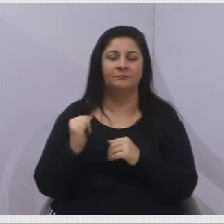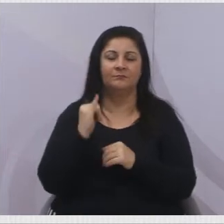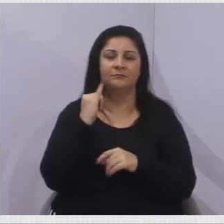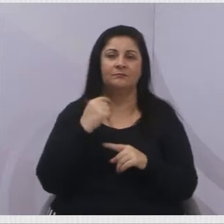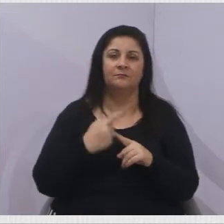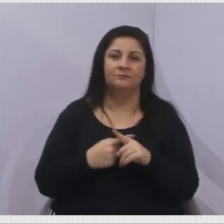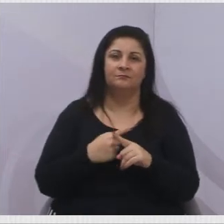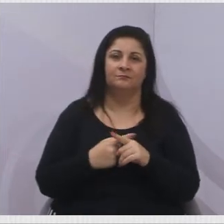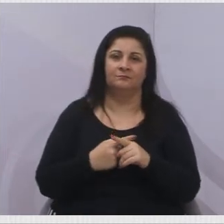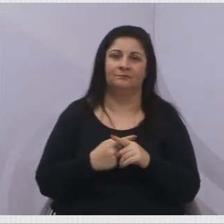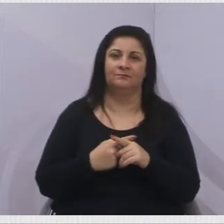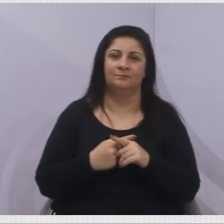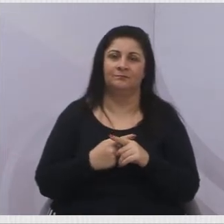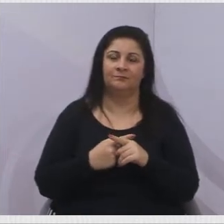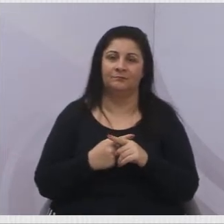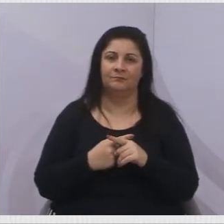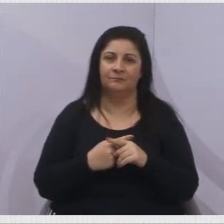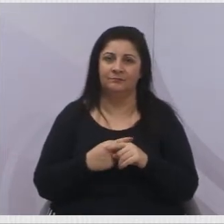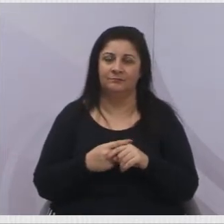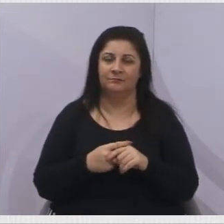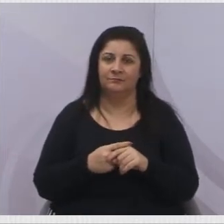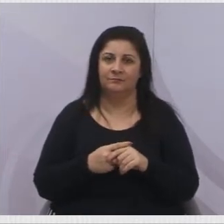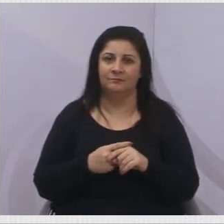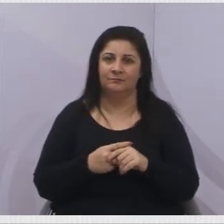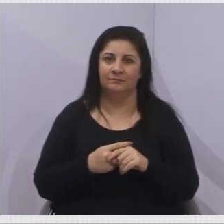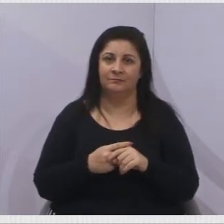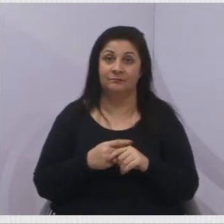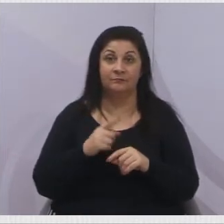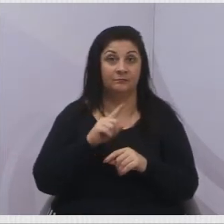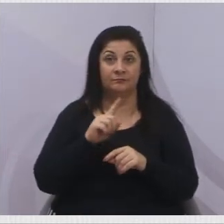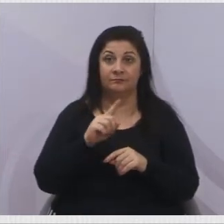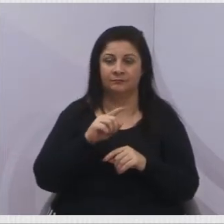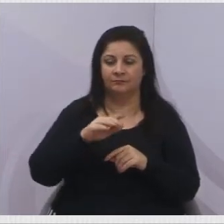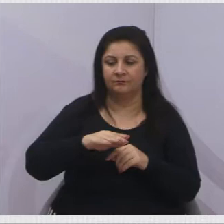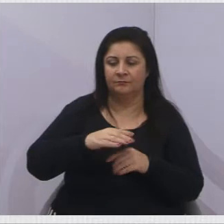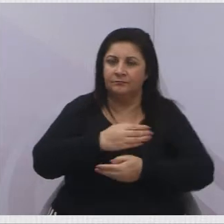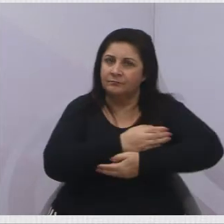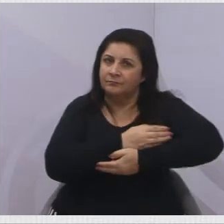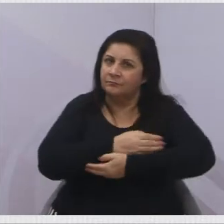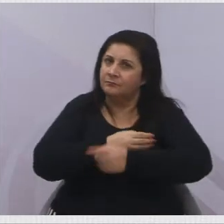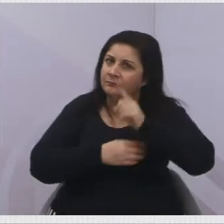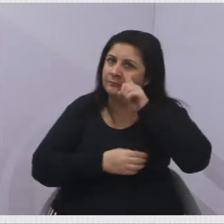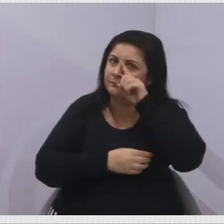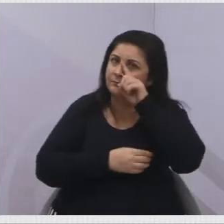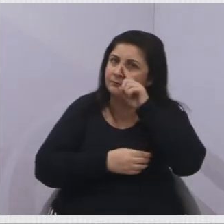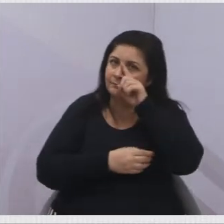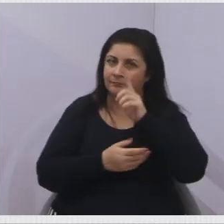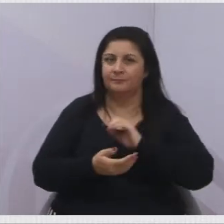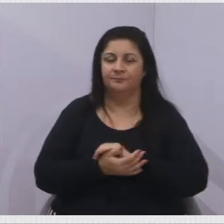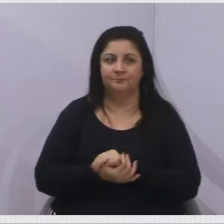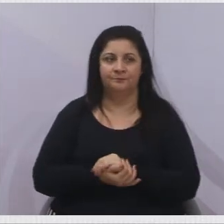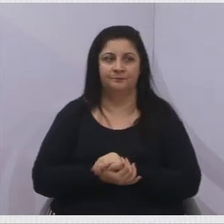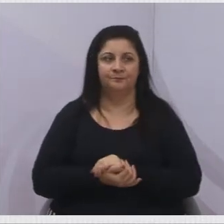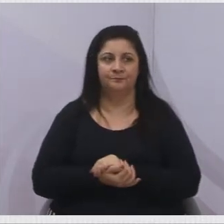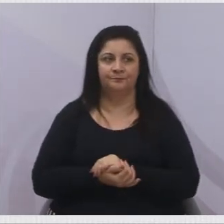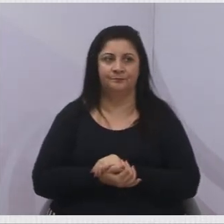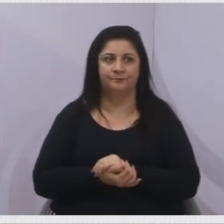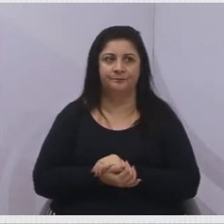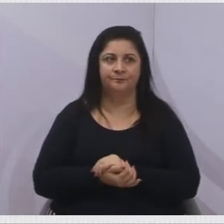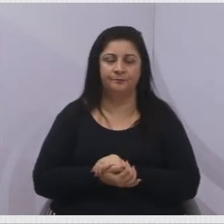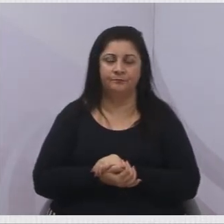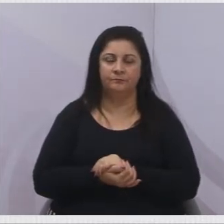porque não são crianças de alto risco. Ainda falando sobre a